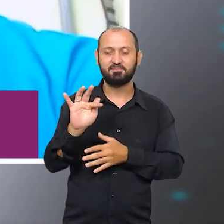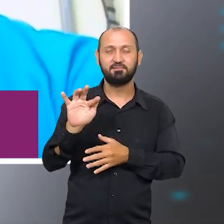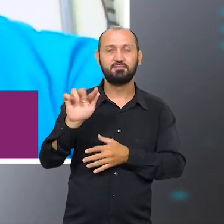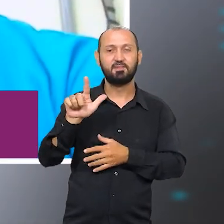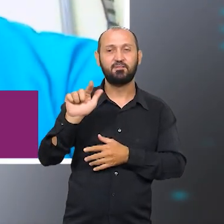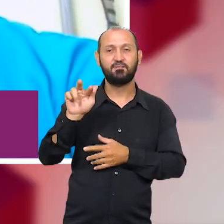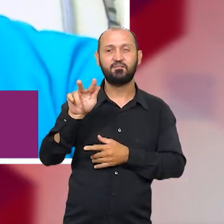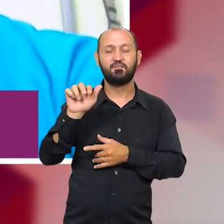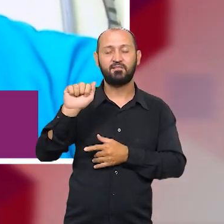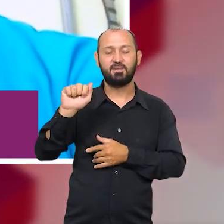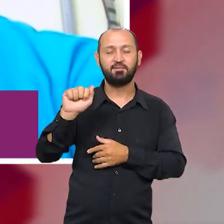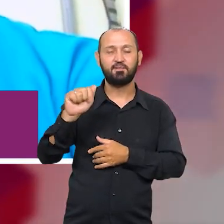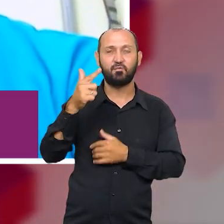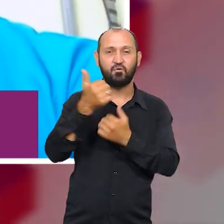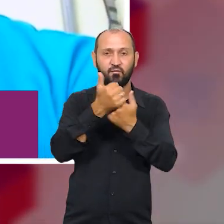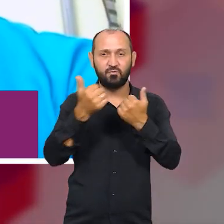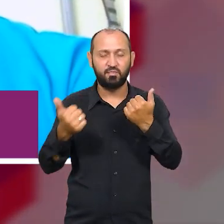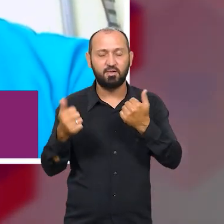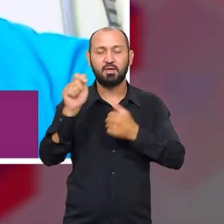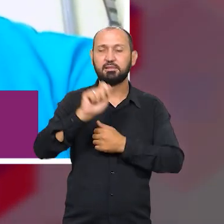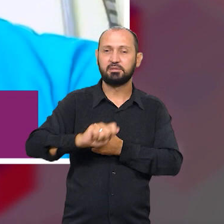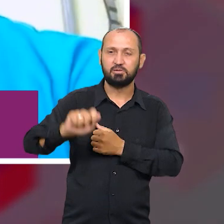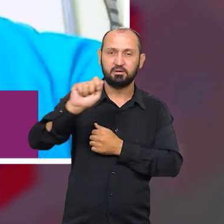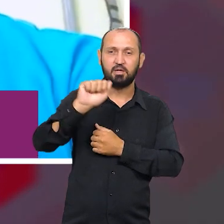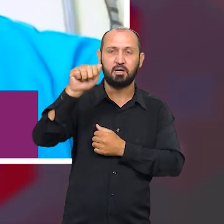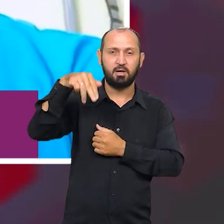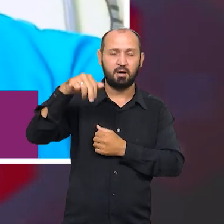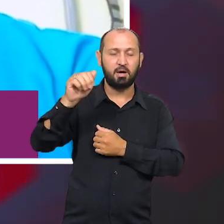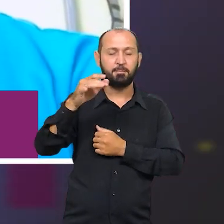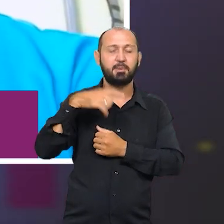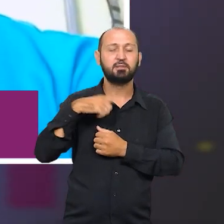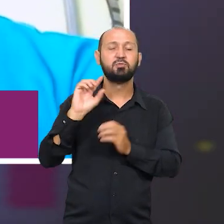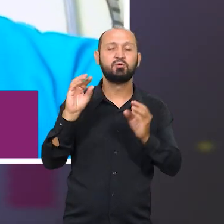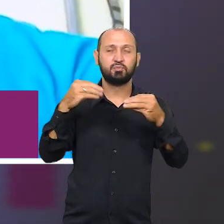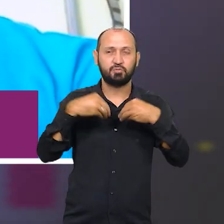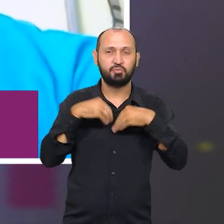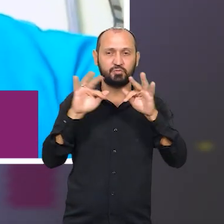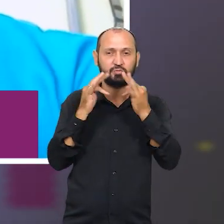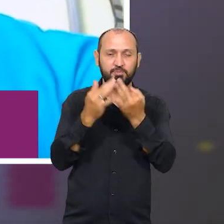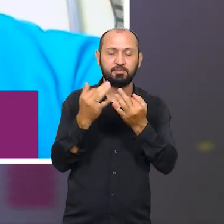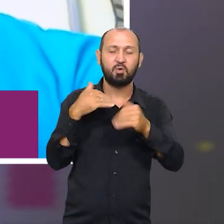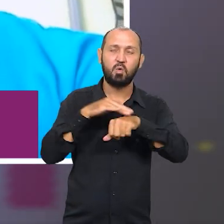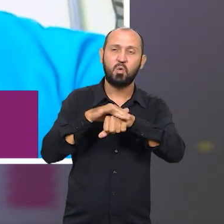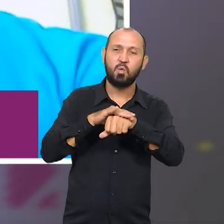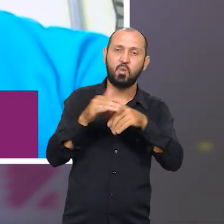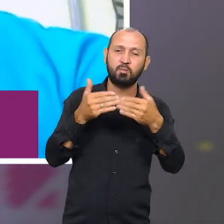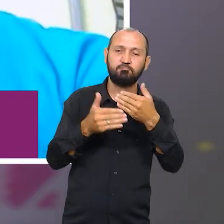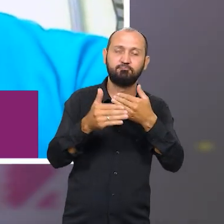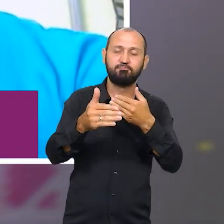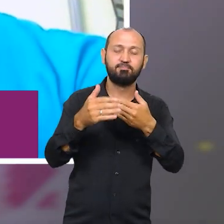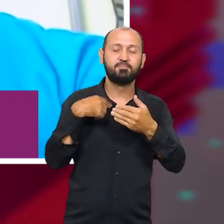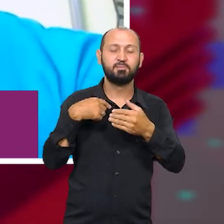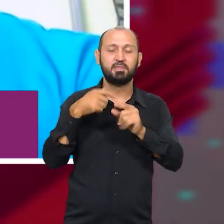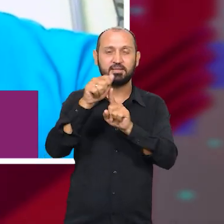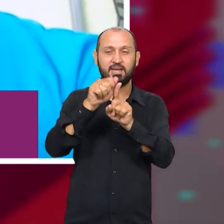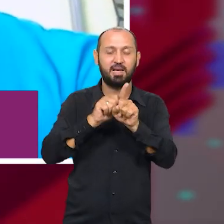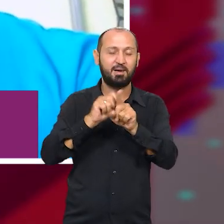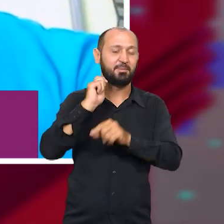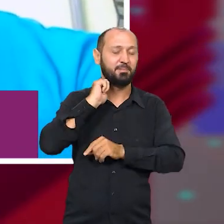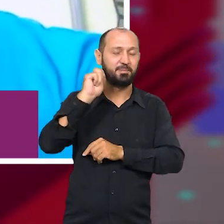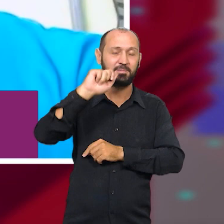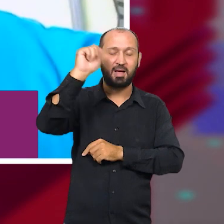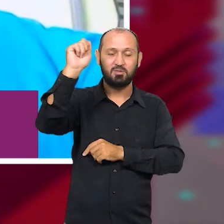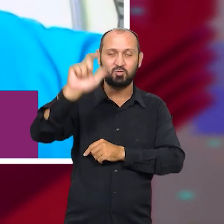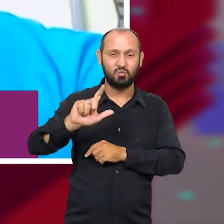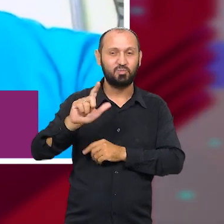Caloni Gomes, vice-presidente da AMA, Associação de Pais e Amigos do Autista, falando com a gente nesse Abril Azul, mas